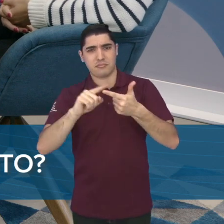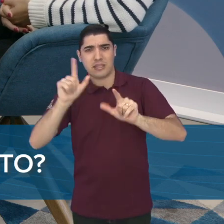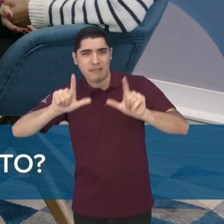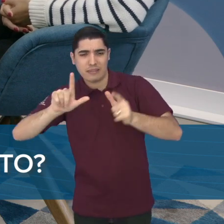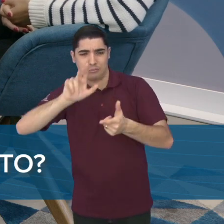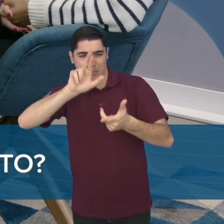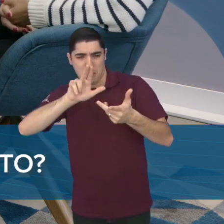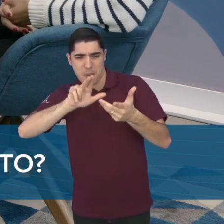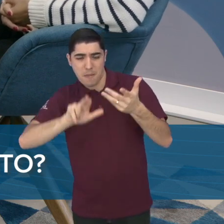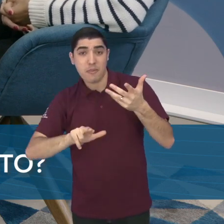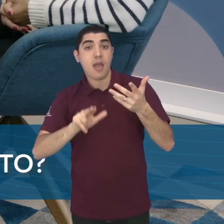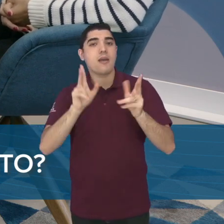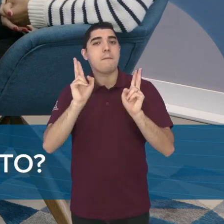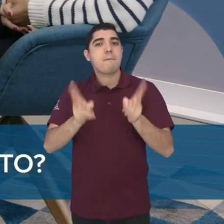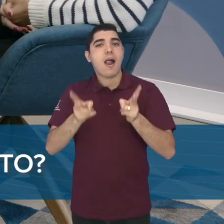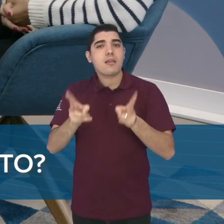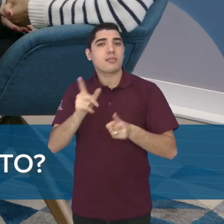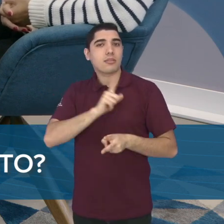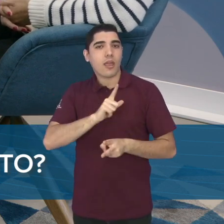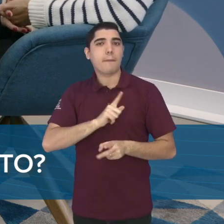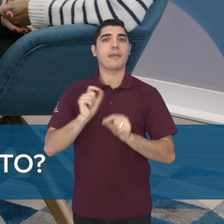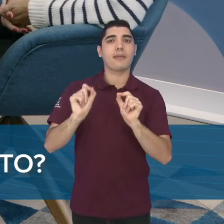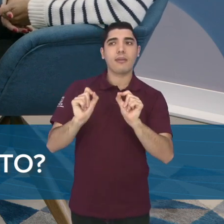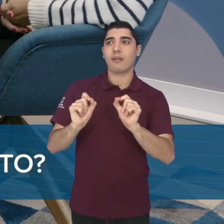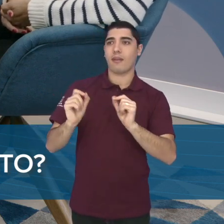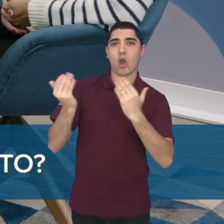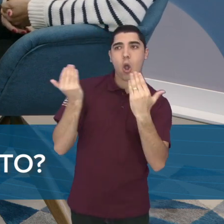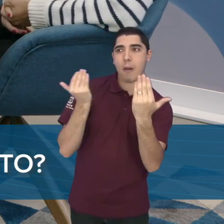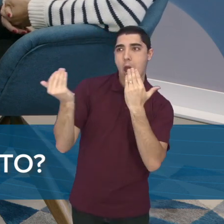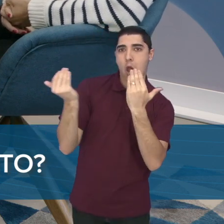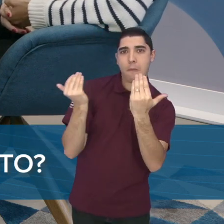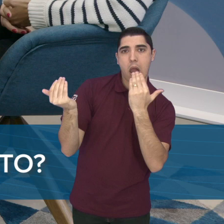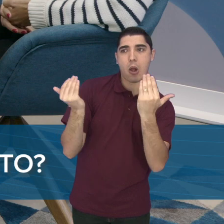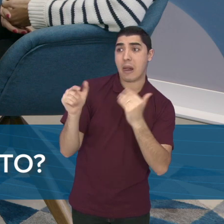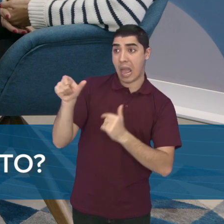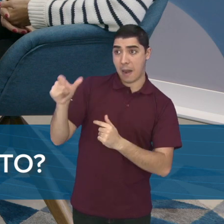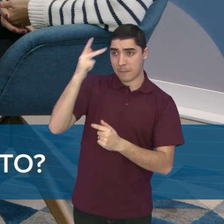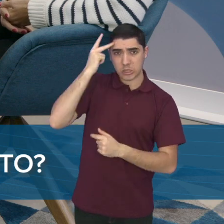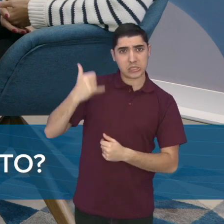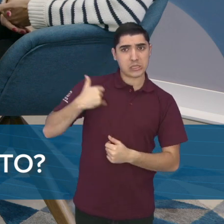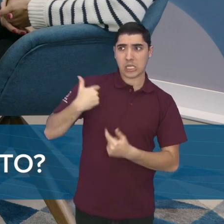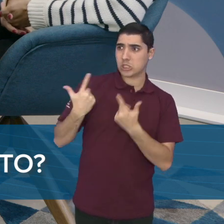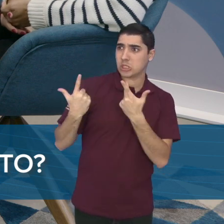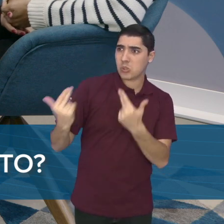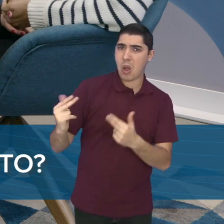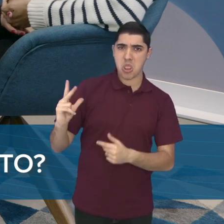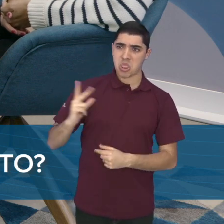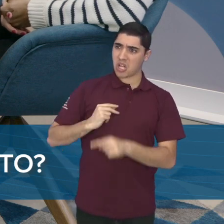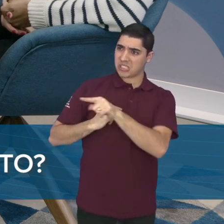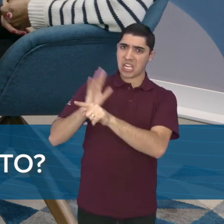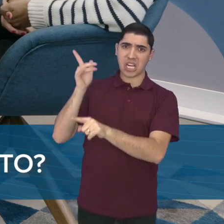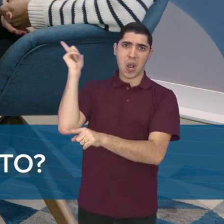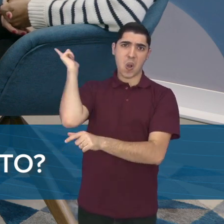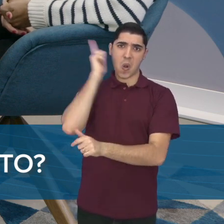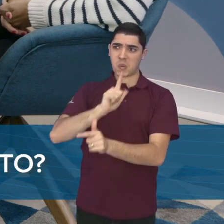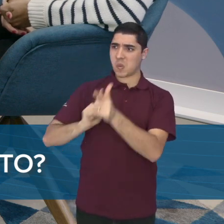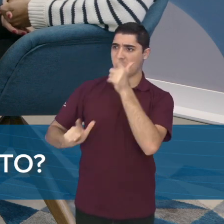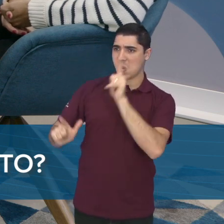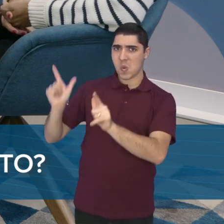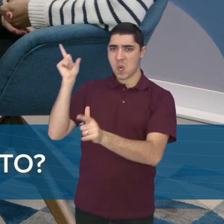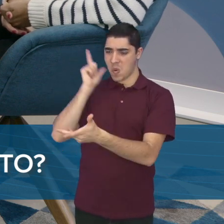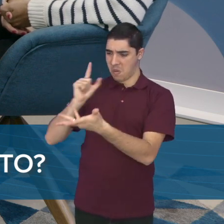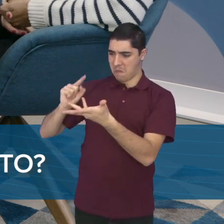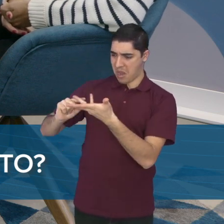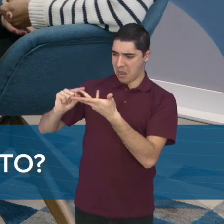da comparação mesmo, de você ver uma pessoa da sua idade ou mais nova que você, poxa, mas olha, a pessoa já conseguiu isso, eu